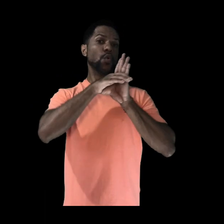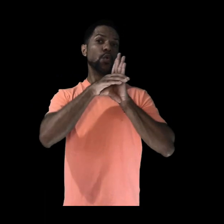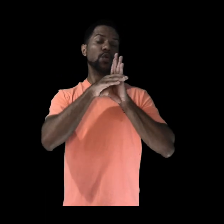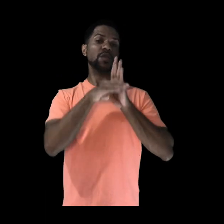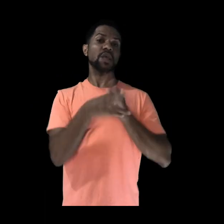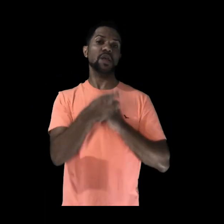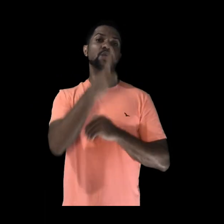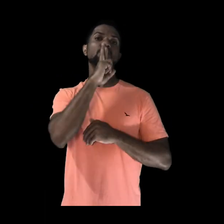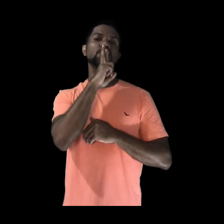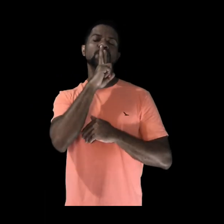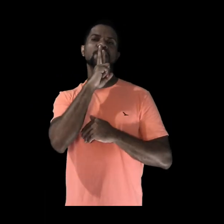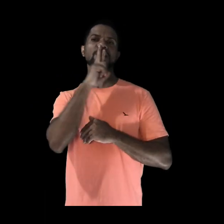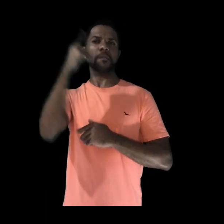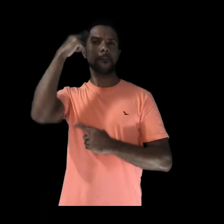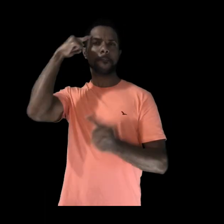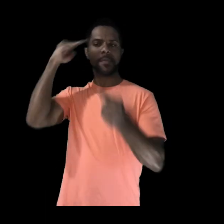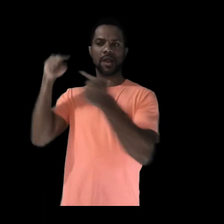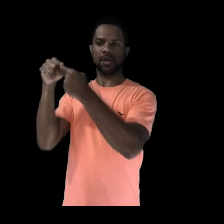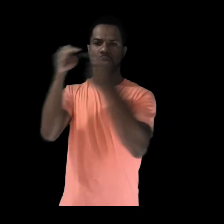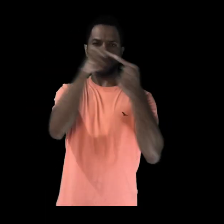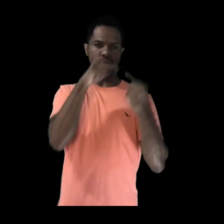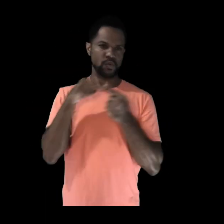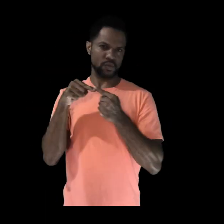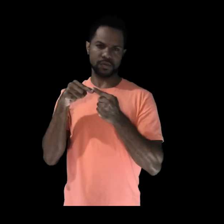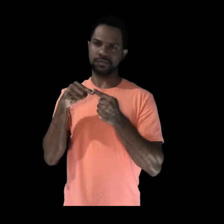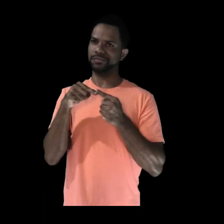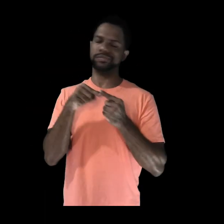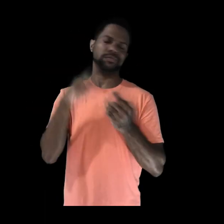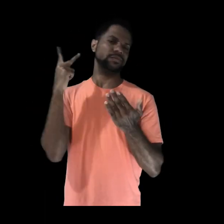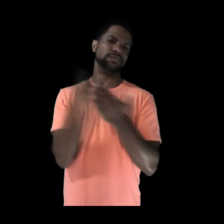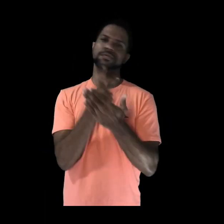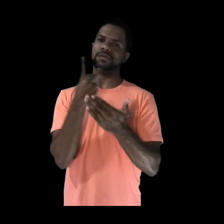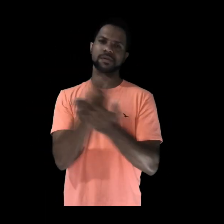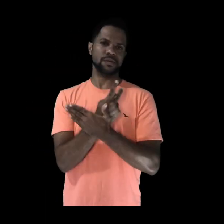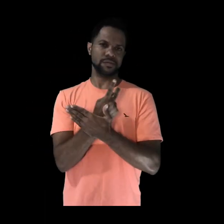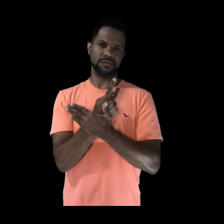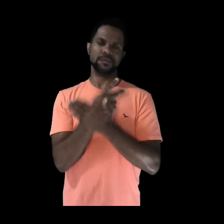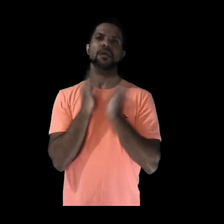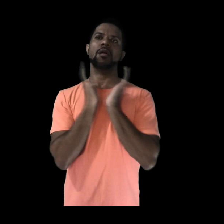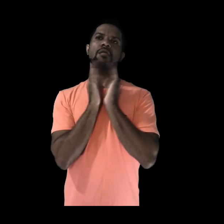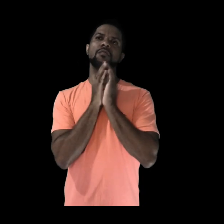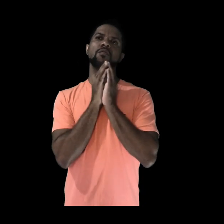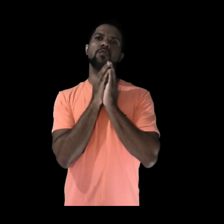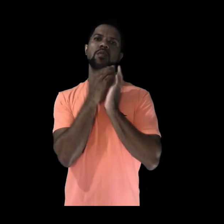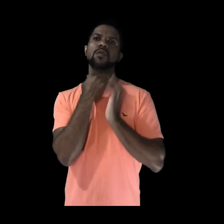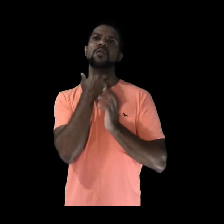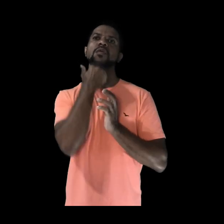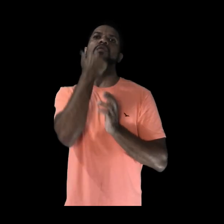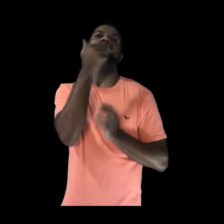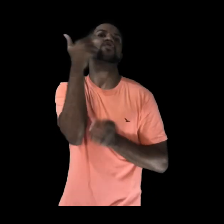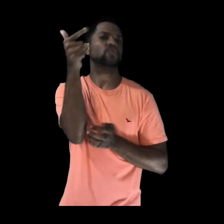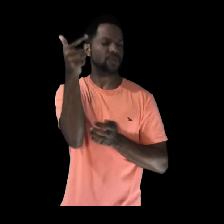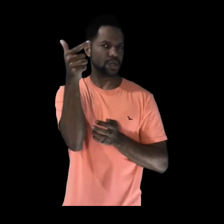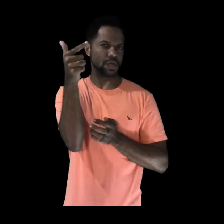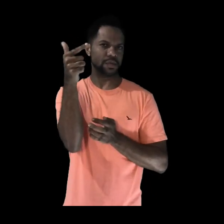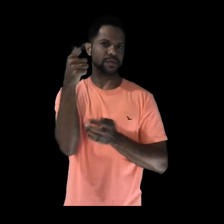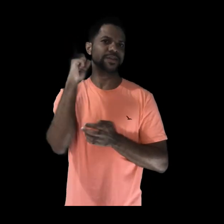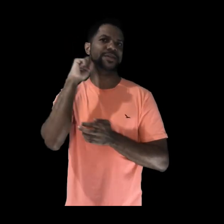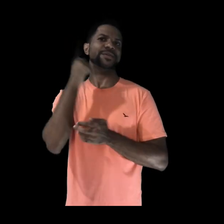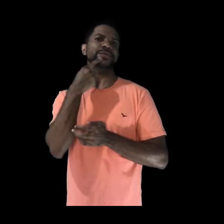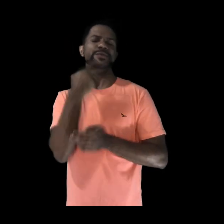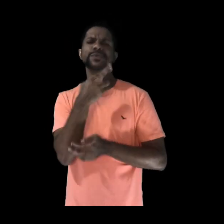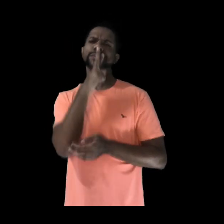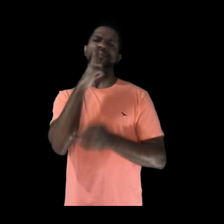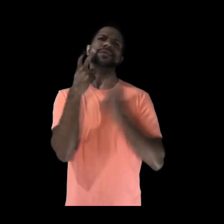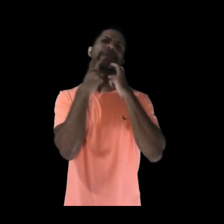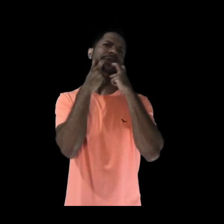que o conceito de mudez, pelo senso comum, está equivocado. Mudez é quando a gente não produz nenhum tipo de som. E a gente sabe que surdo,